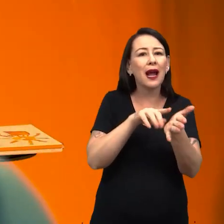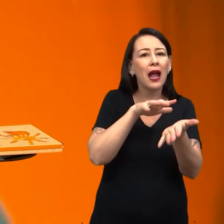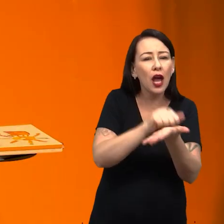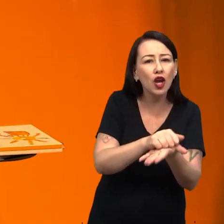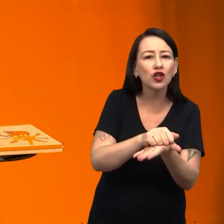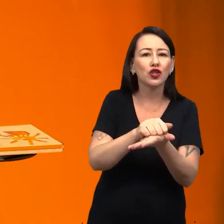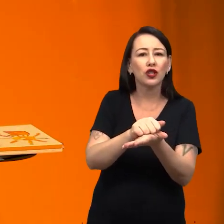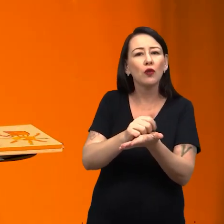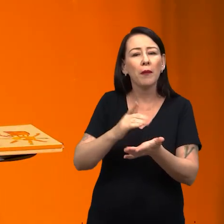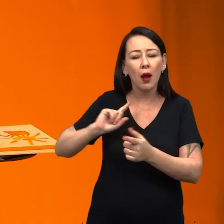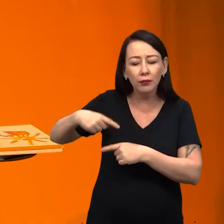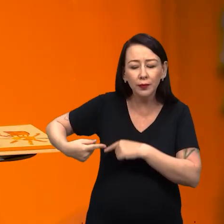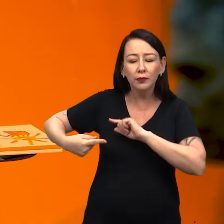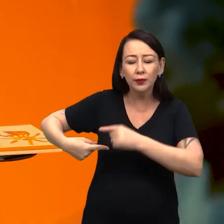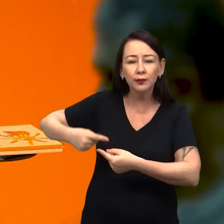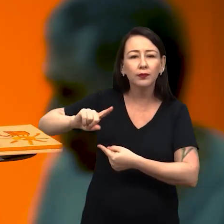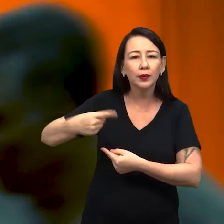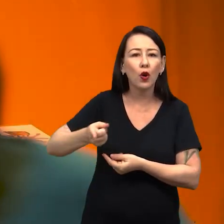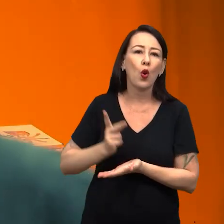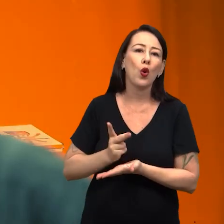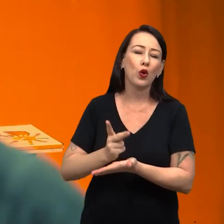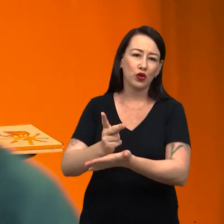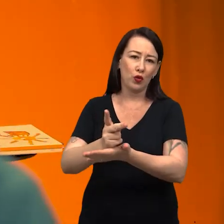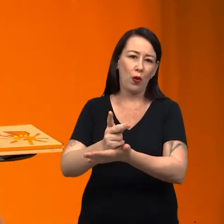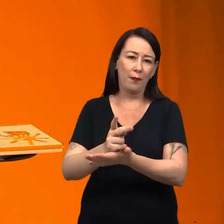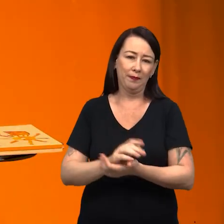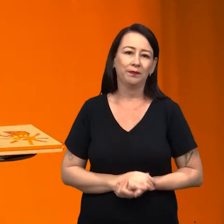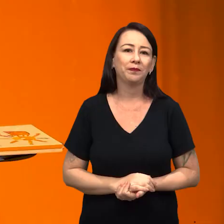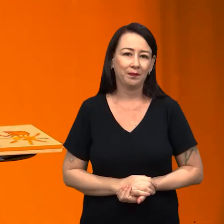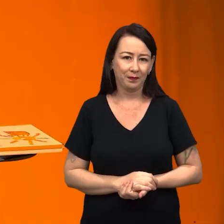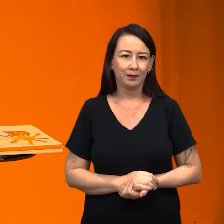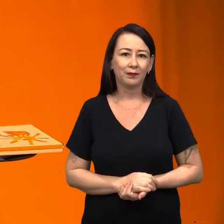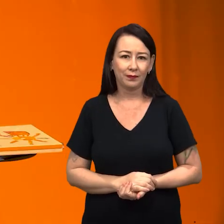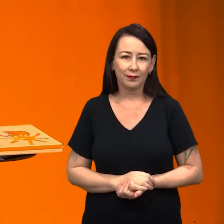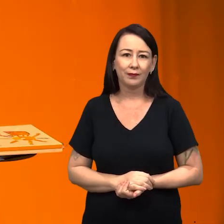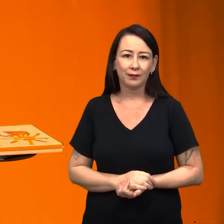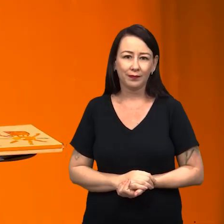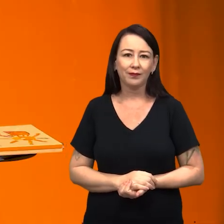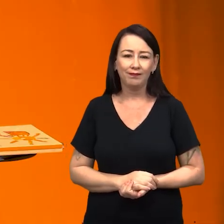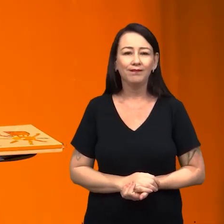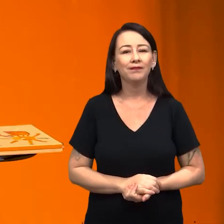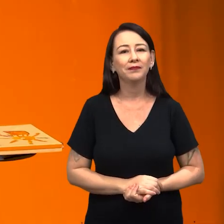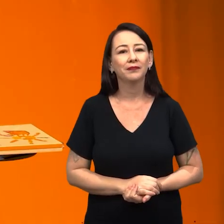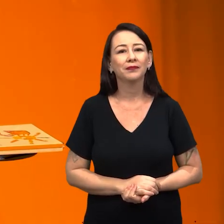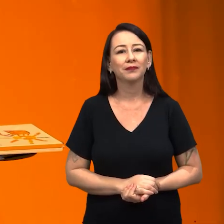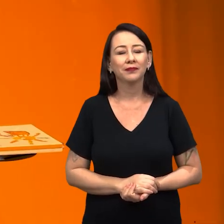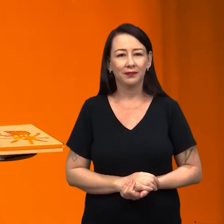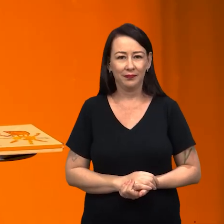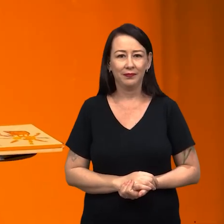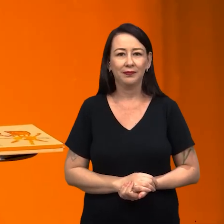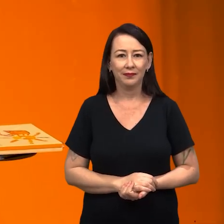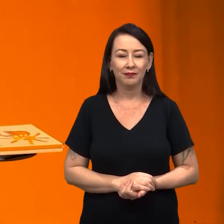pesquisando, registrando e fazendo com que esse repertório faça parte das infâncias, né?